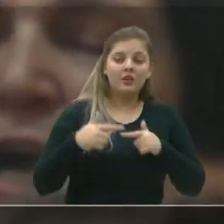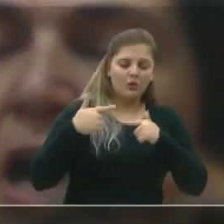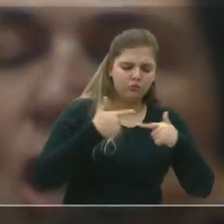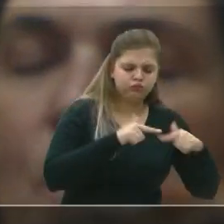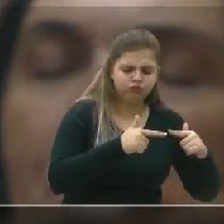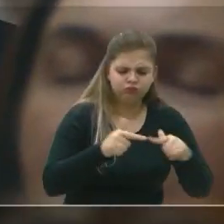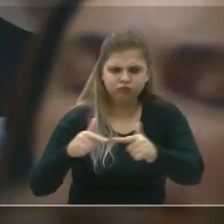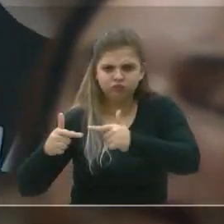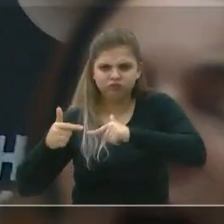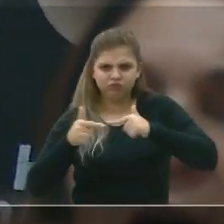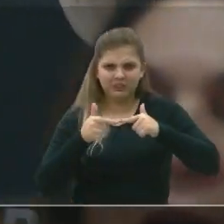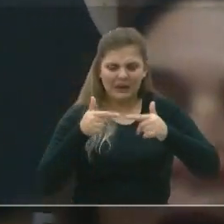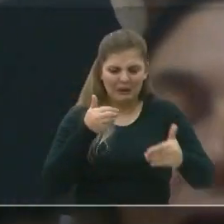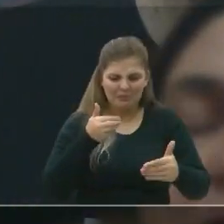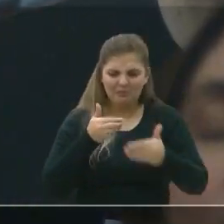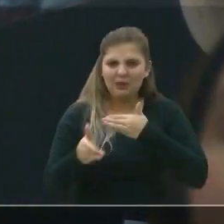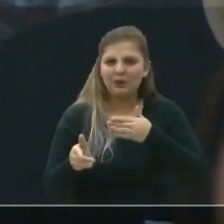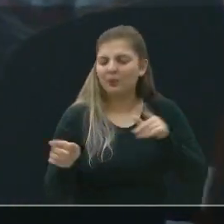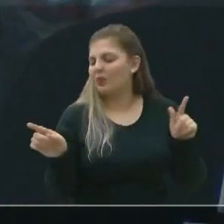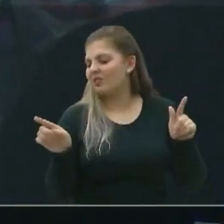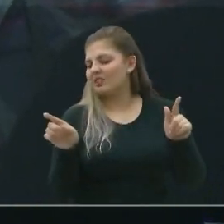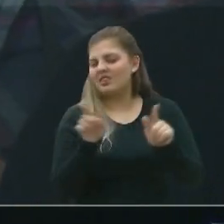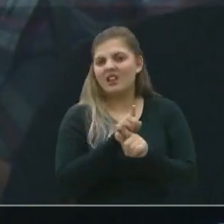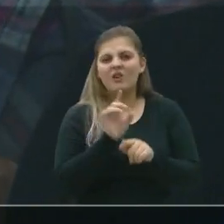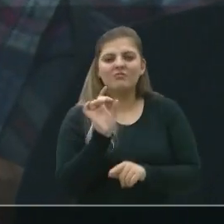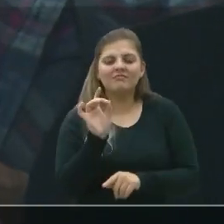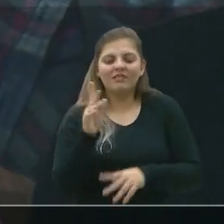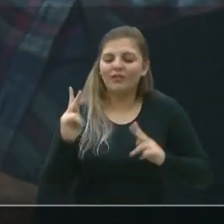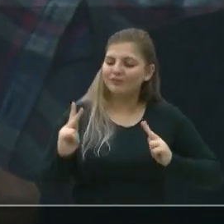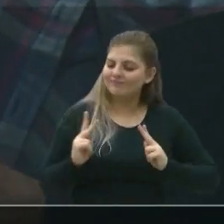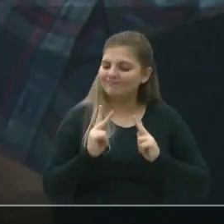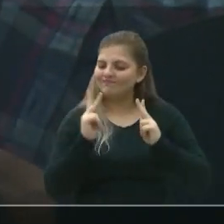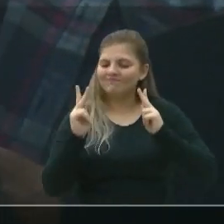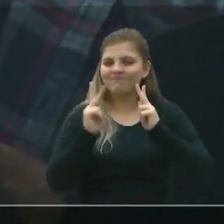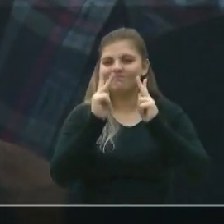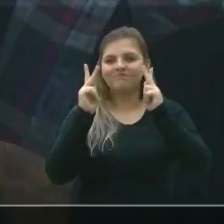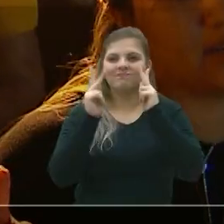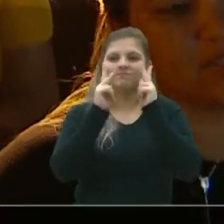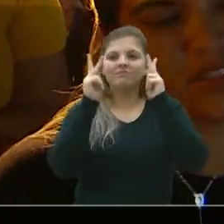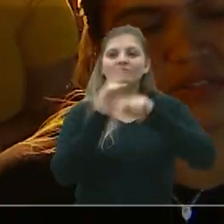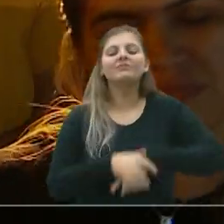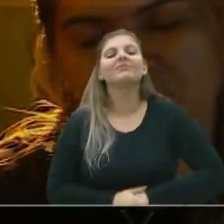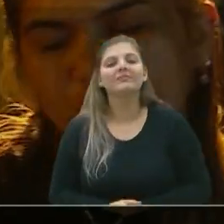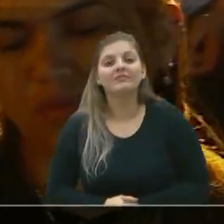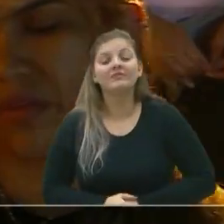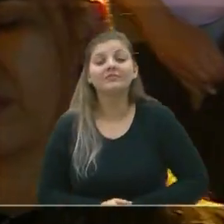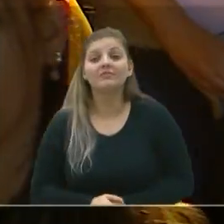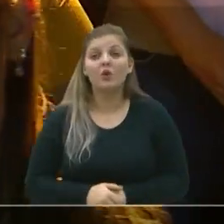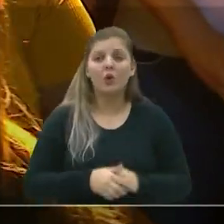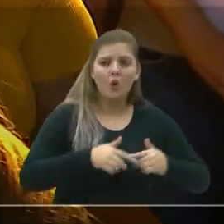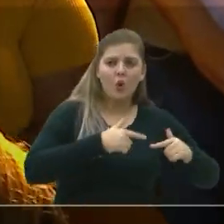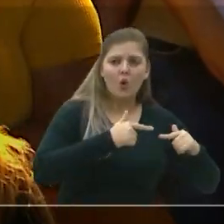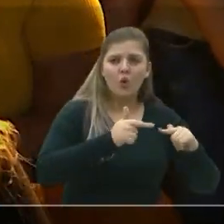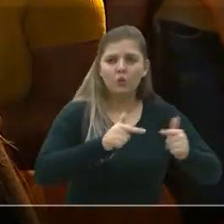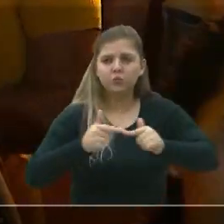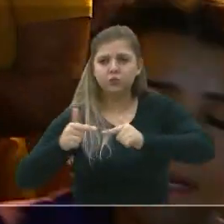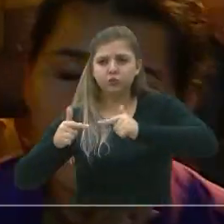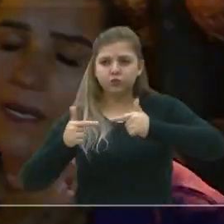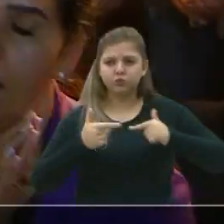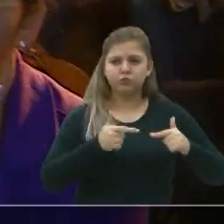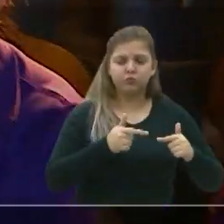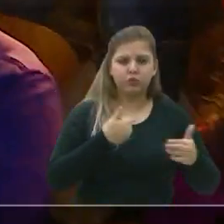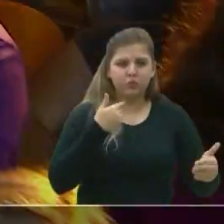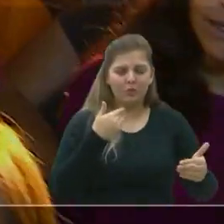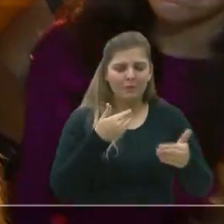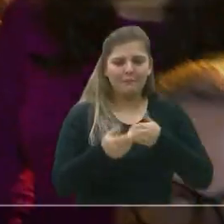Ele não perde as batalhas. Só vocês, Ele não perde. Ele